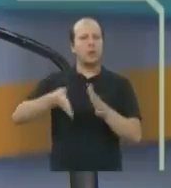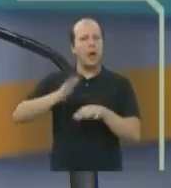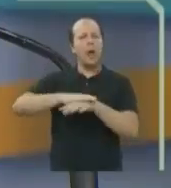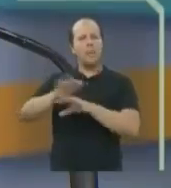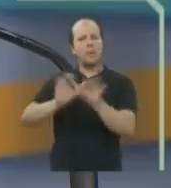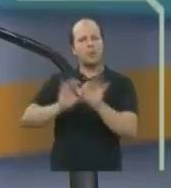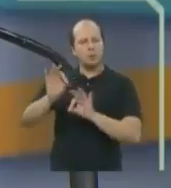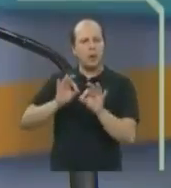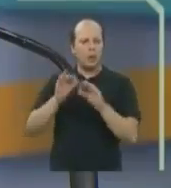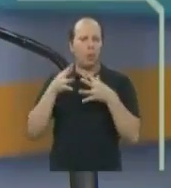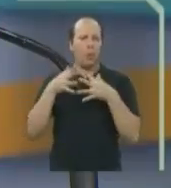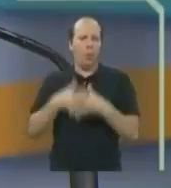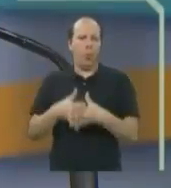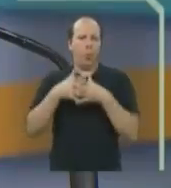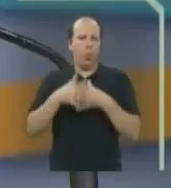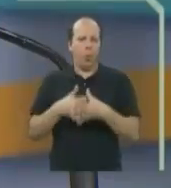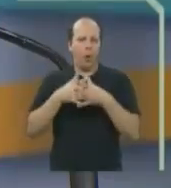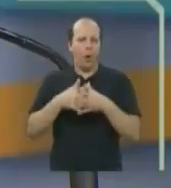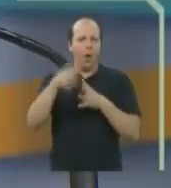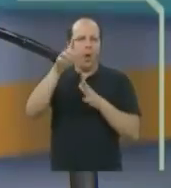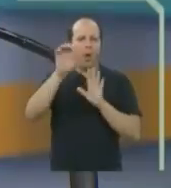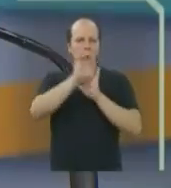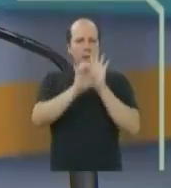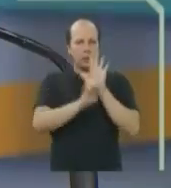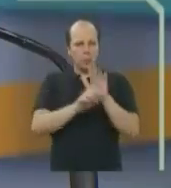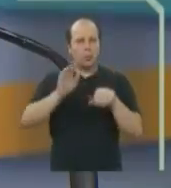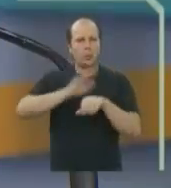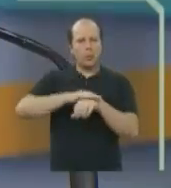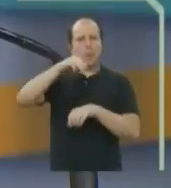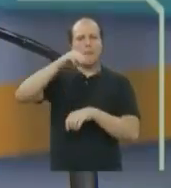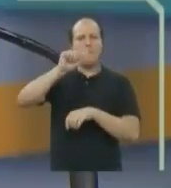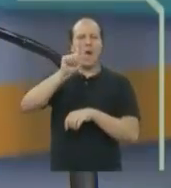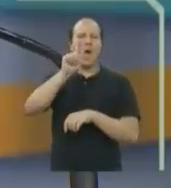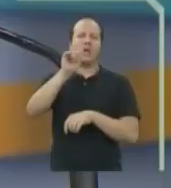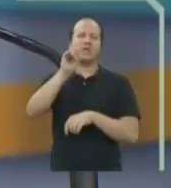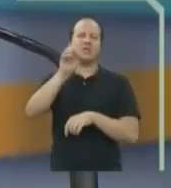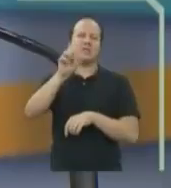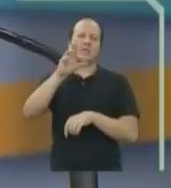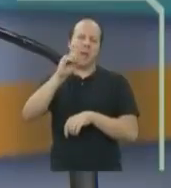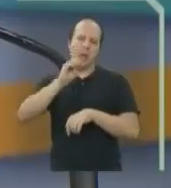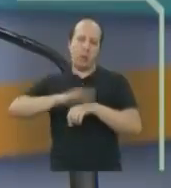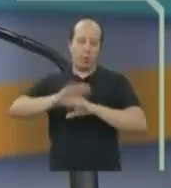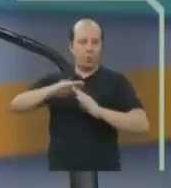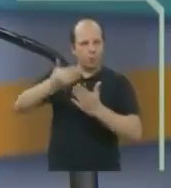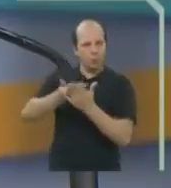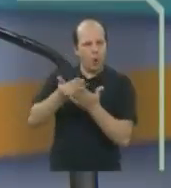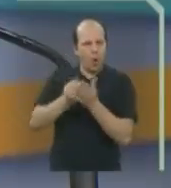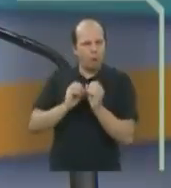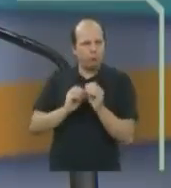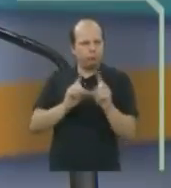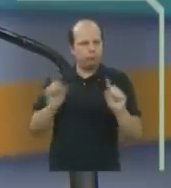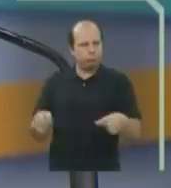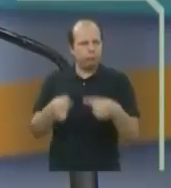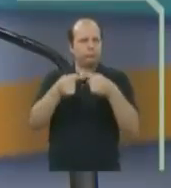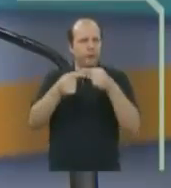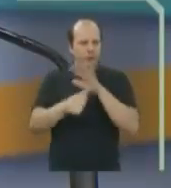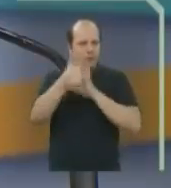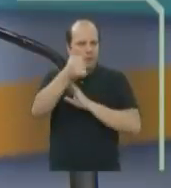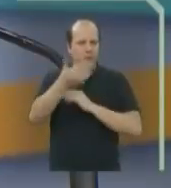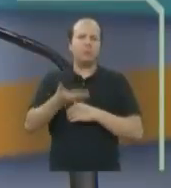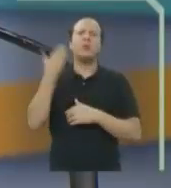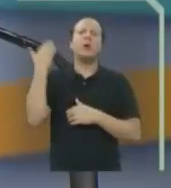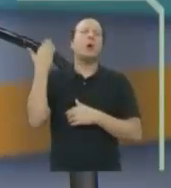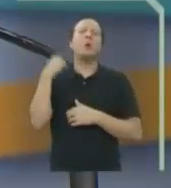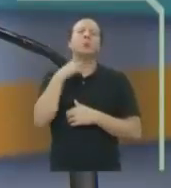bastante complexo, que foi o Estatuto do Magistério, primeiro estatuto da Rede Municipal de Ensino, e não há